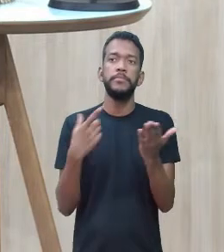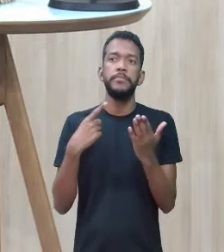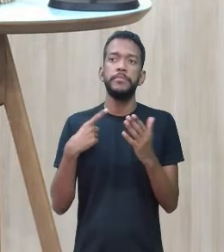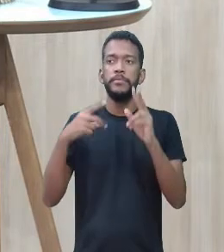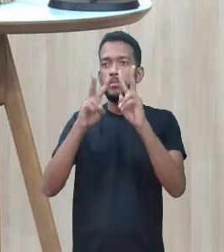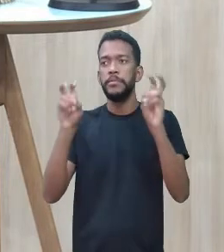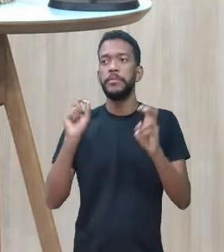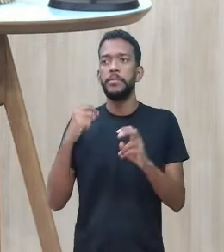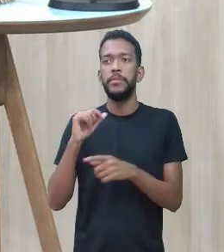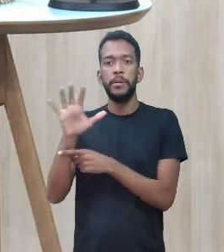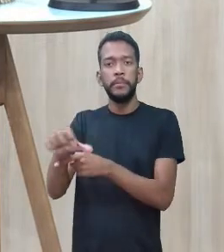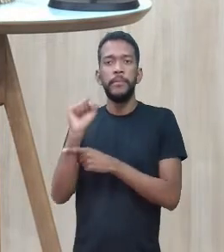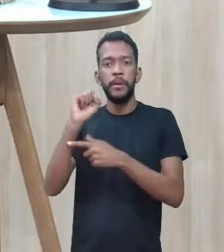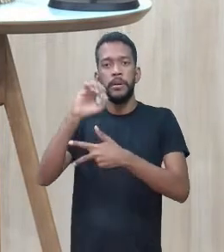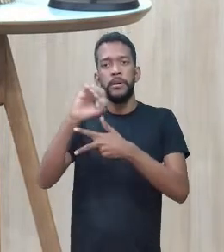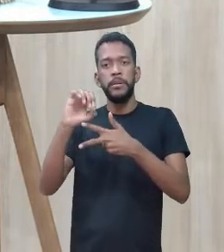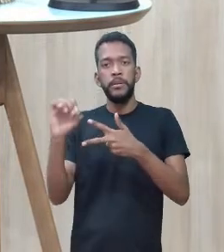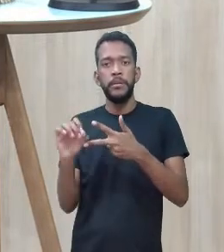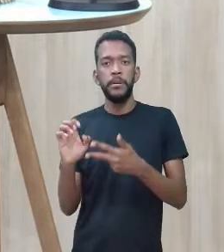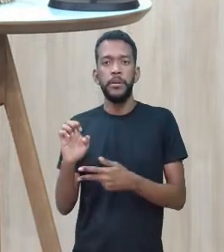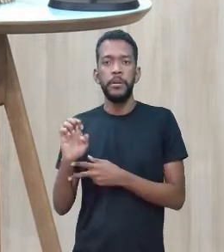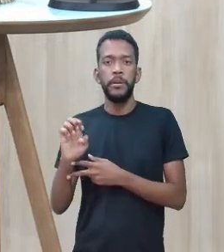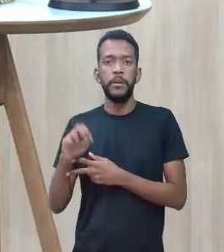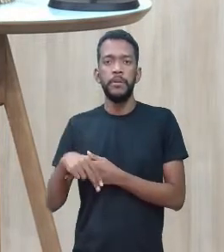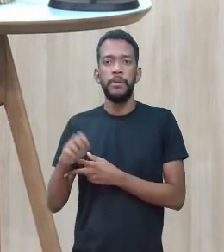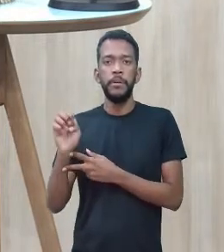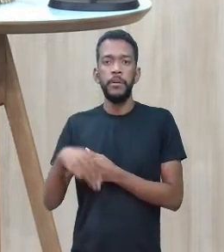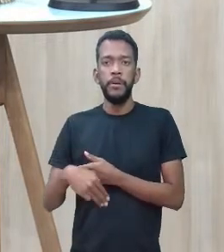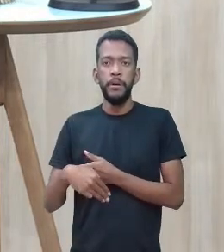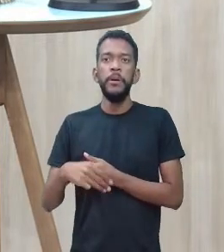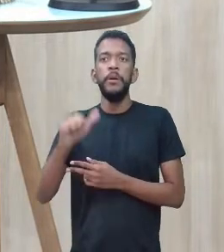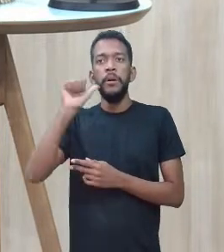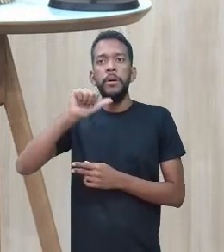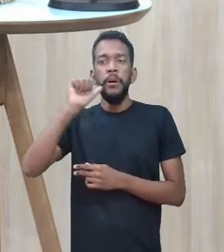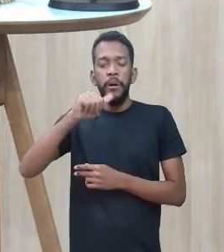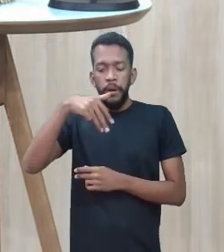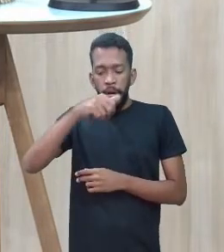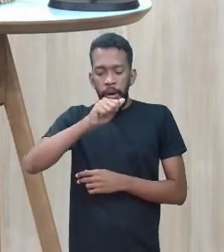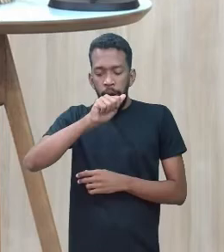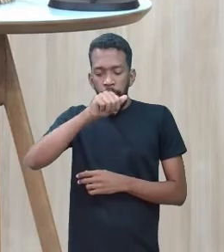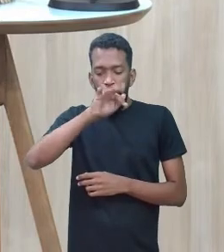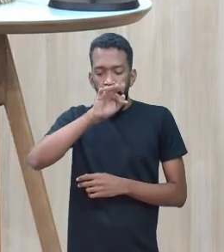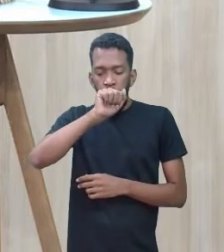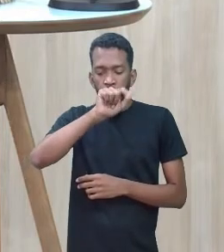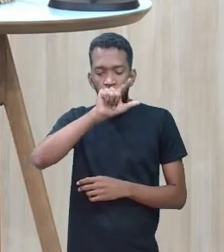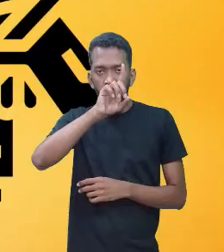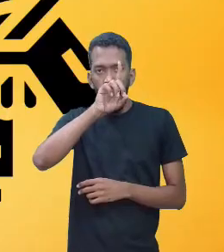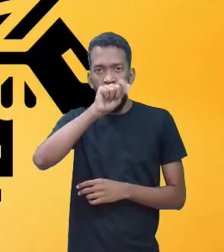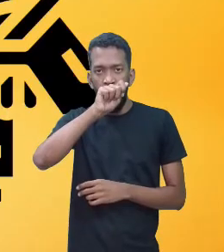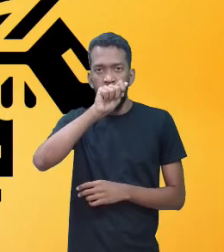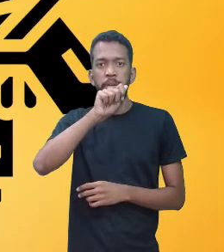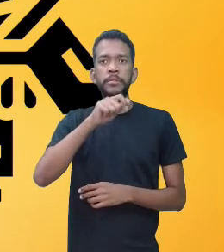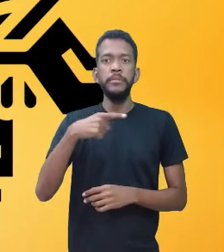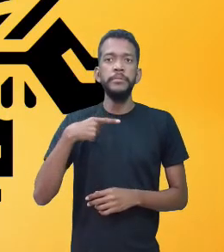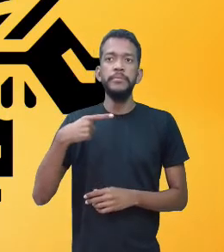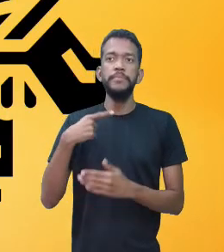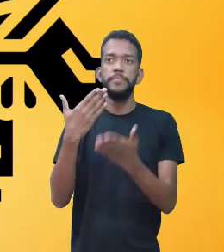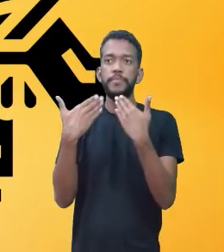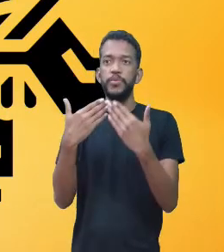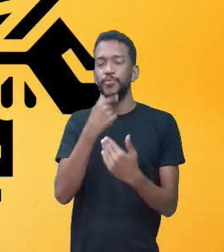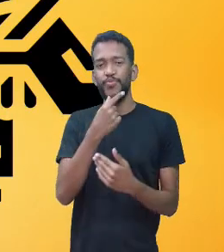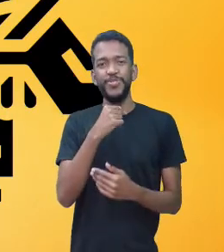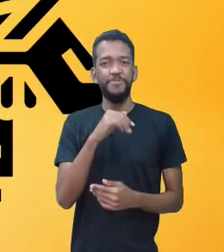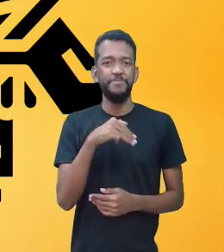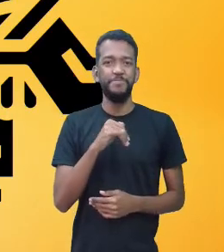questão. Eu fui buscar lá no Enem uma questão com a querida Mafalda. Mafalda está conversando aí com